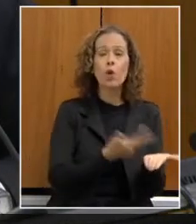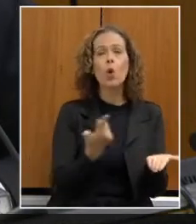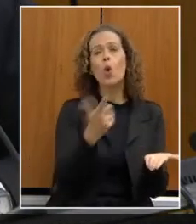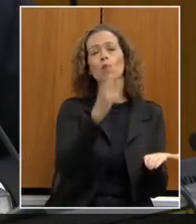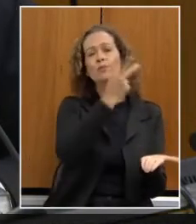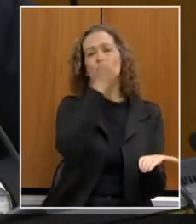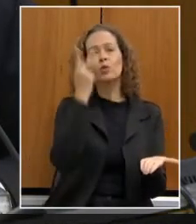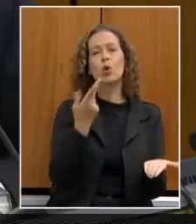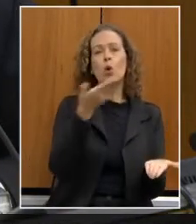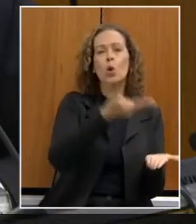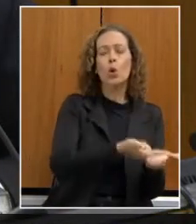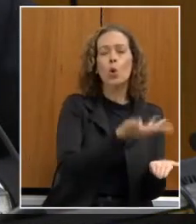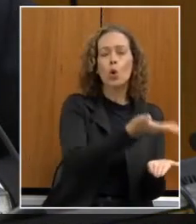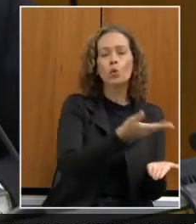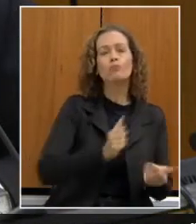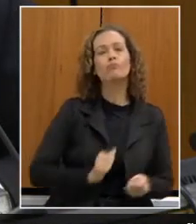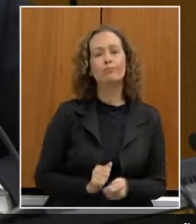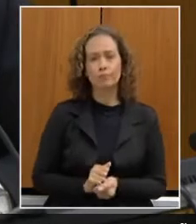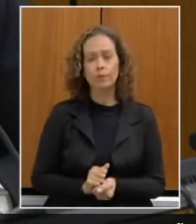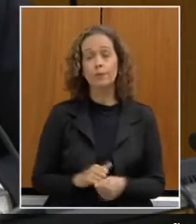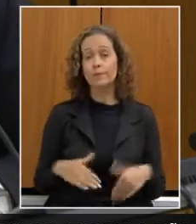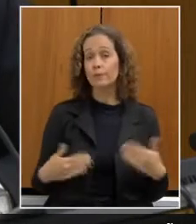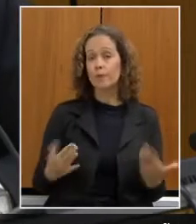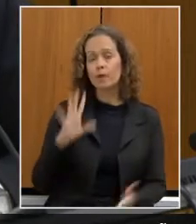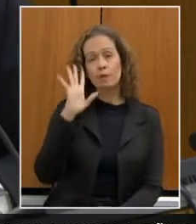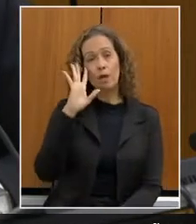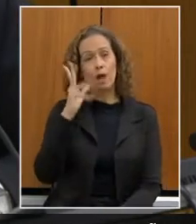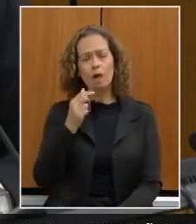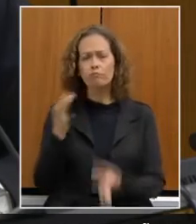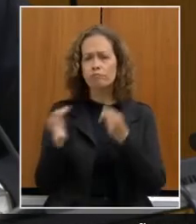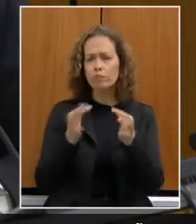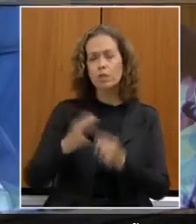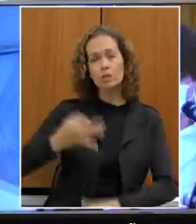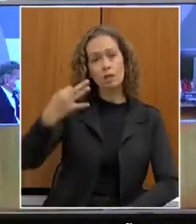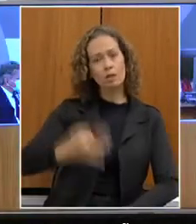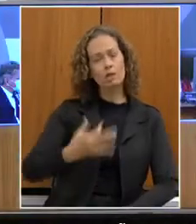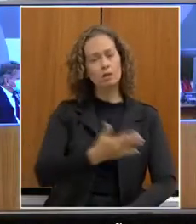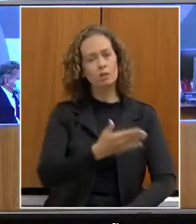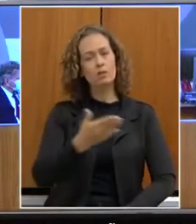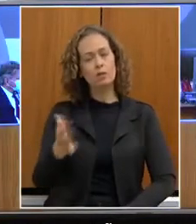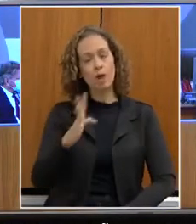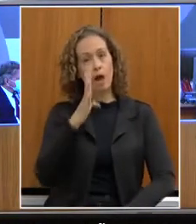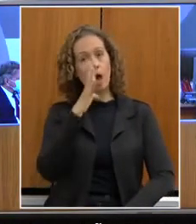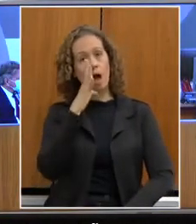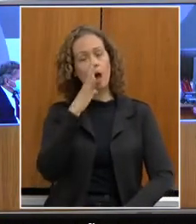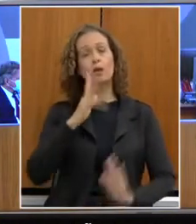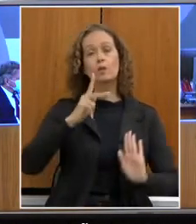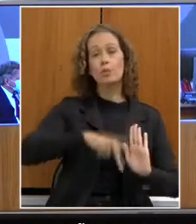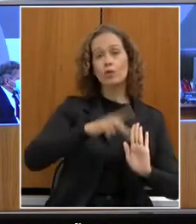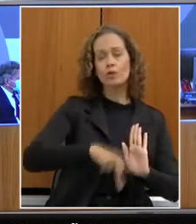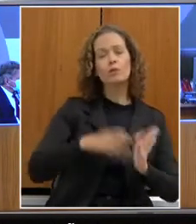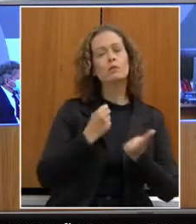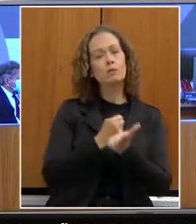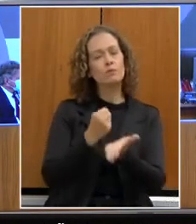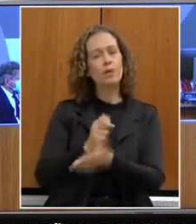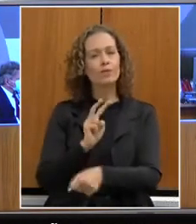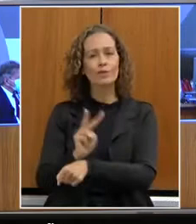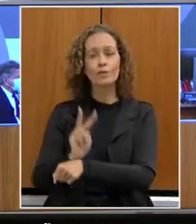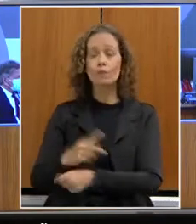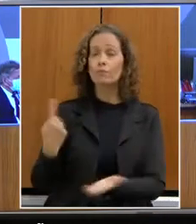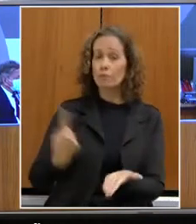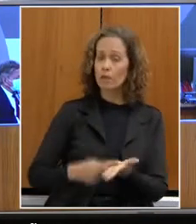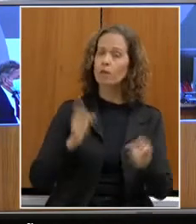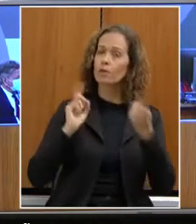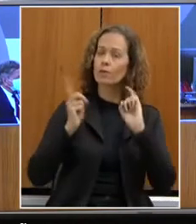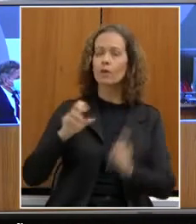aquele leito. Eu acho que eu tenho certeza que o senhor vai se impressionar com o projeto e vai contribuir muito. Então vamos marcar essa